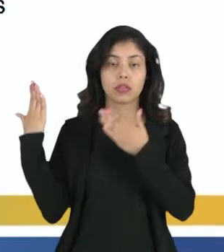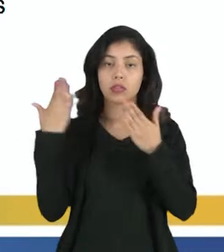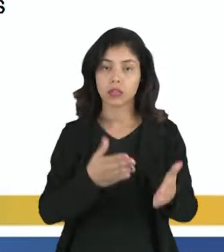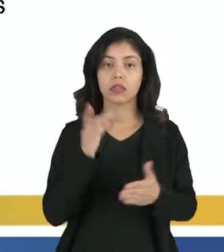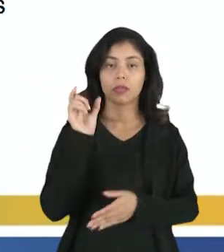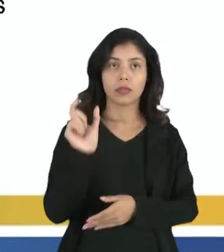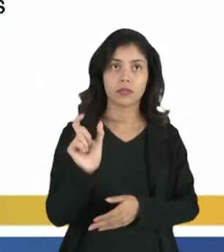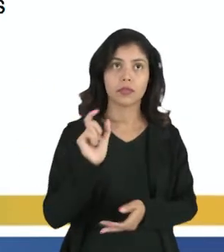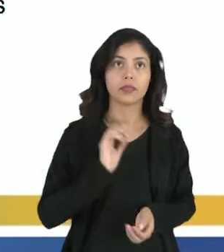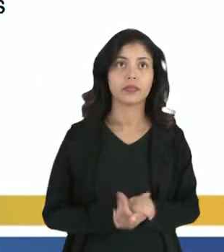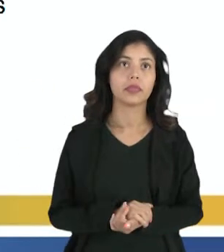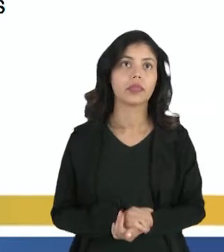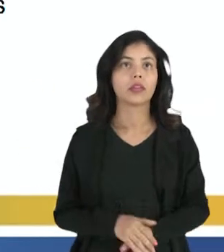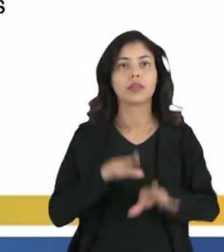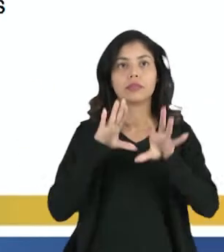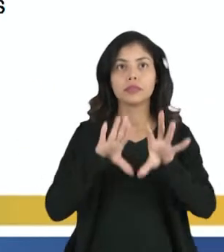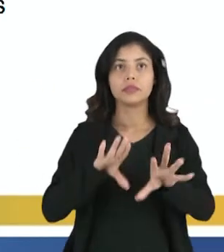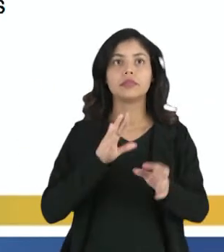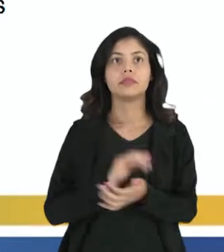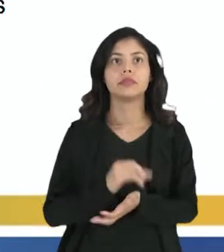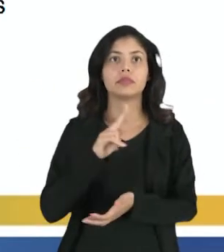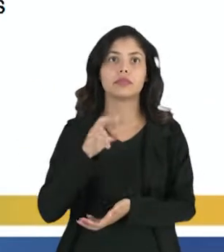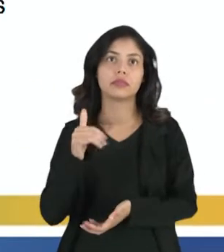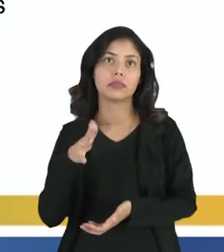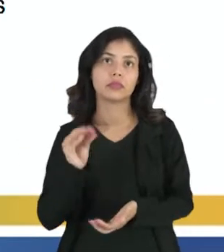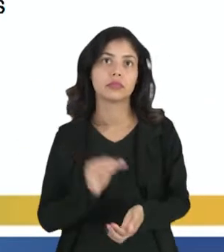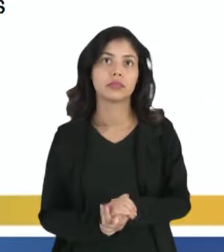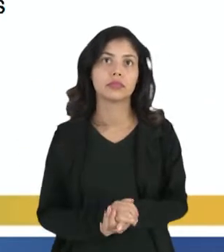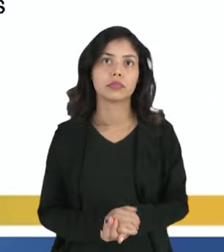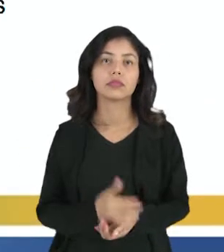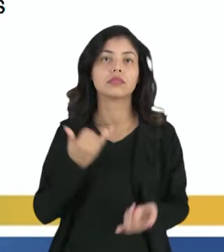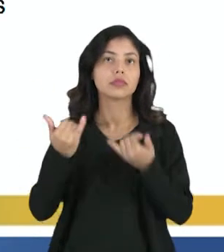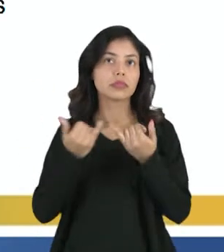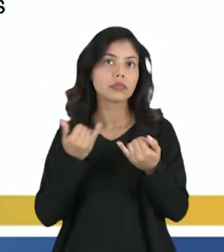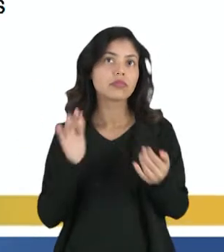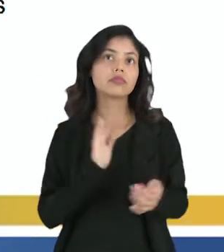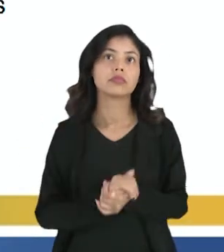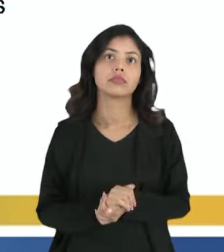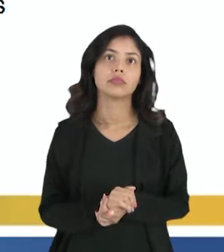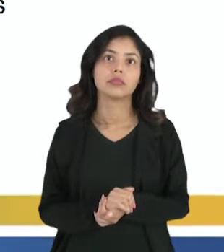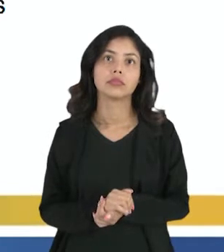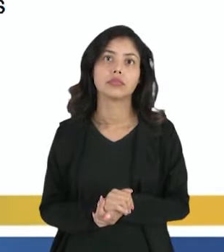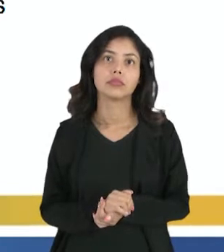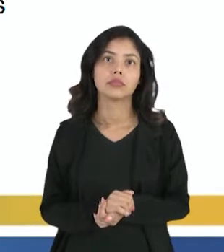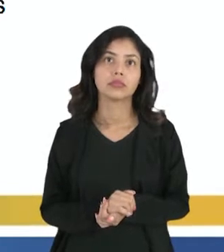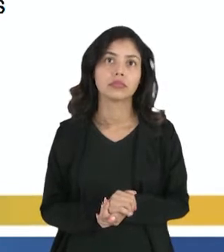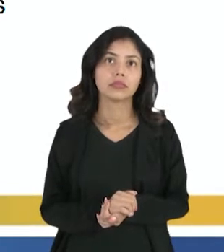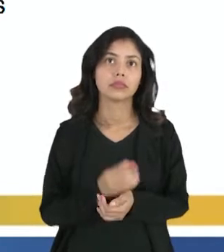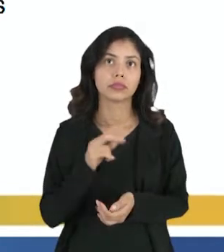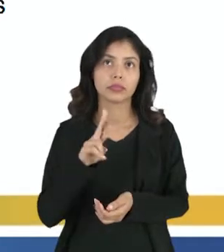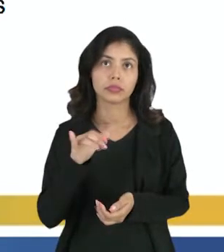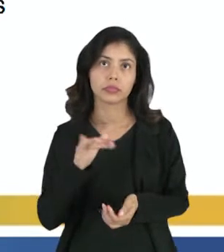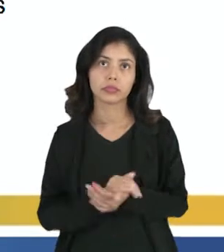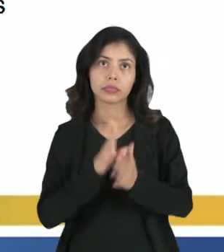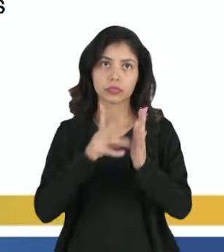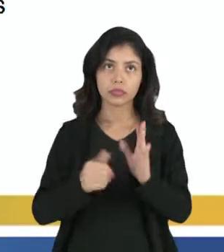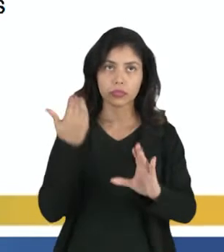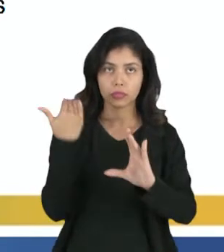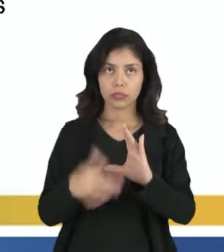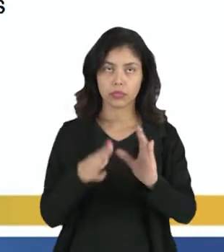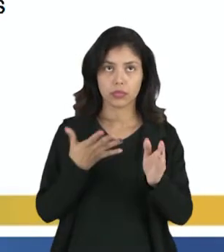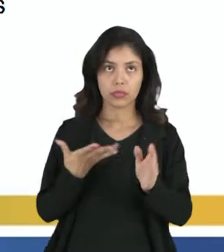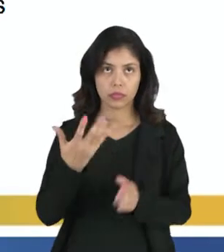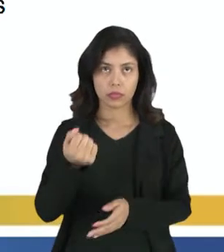original e direto das palavras. Assim, a intenção de um enunciado, de uma enunciação denotativa,